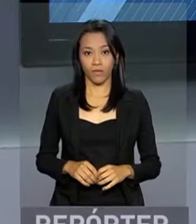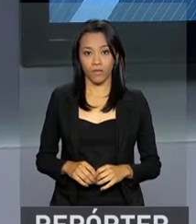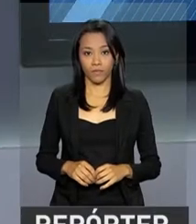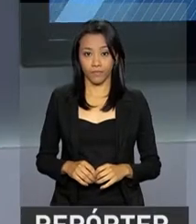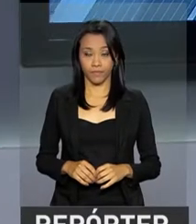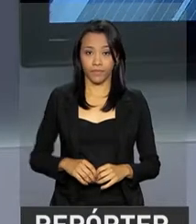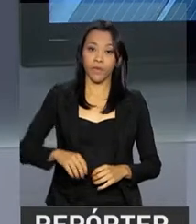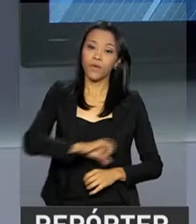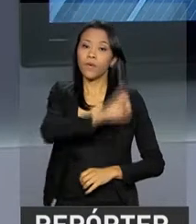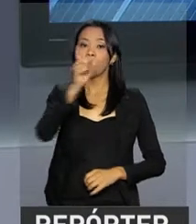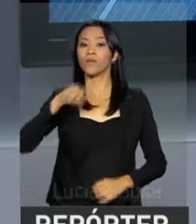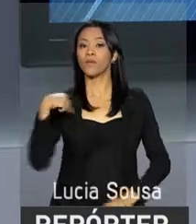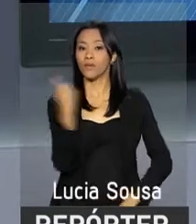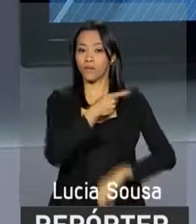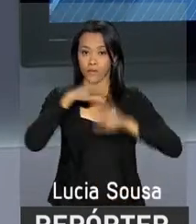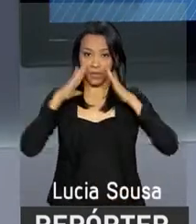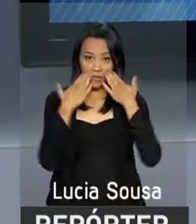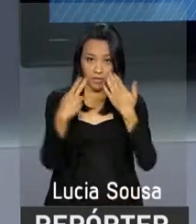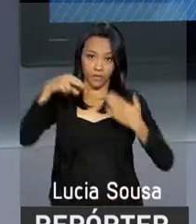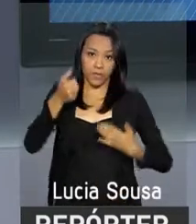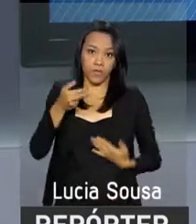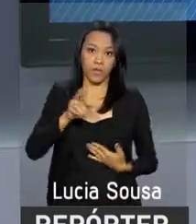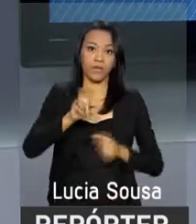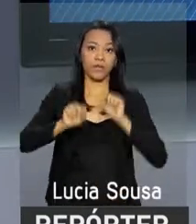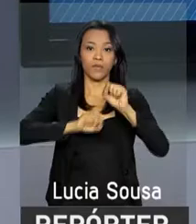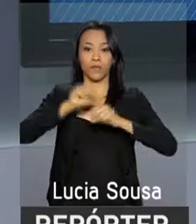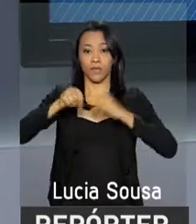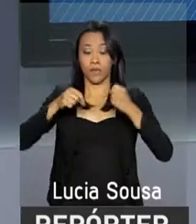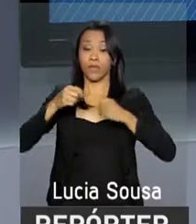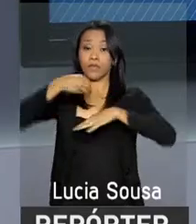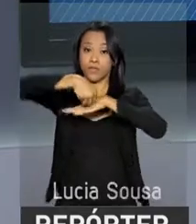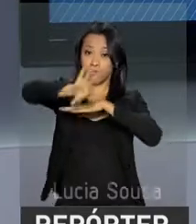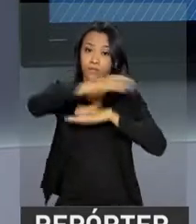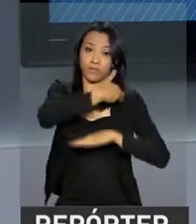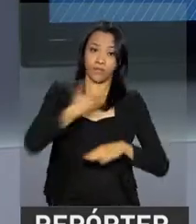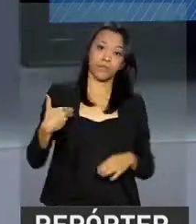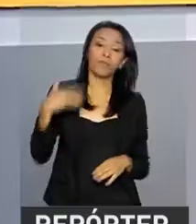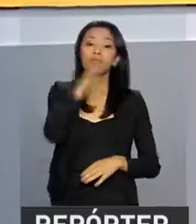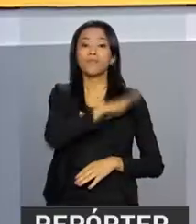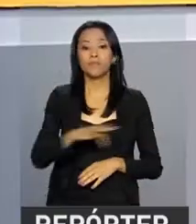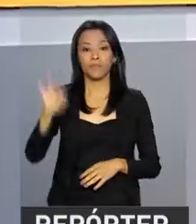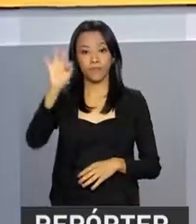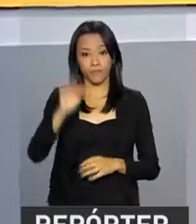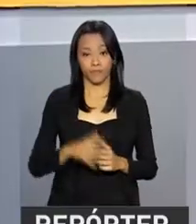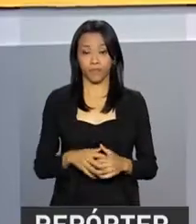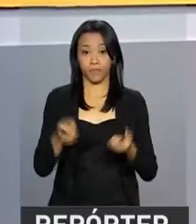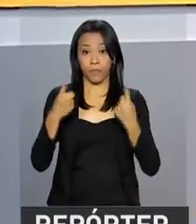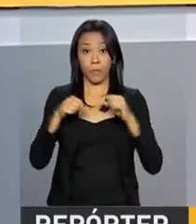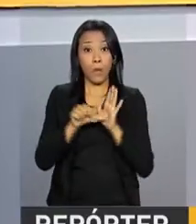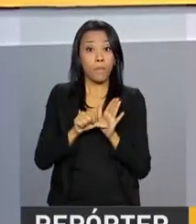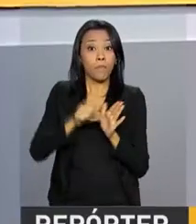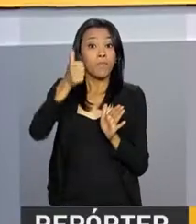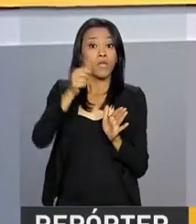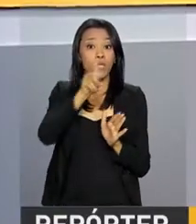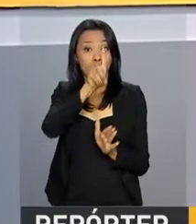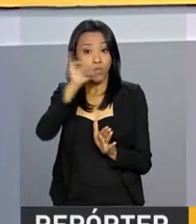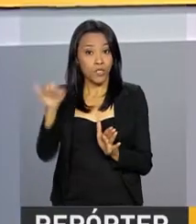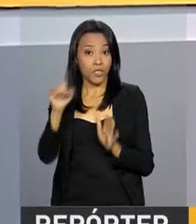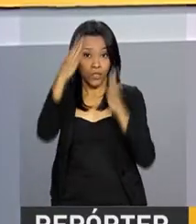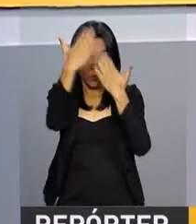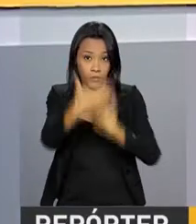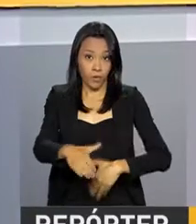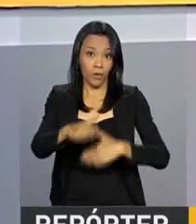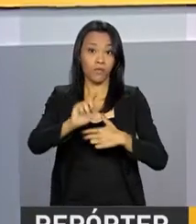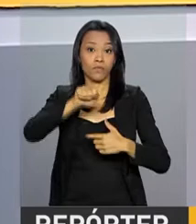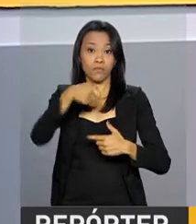lá estamos de volta com o repórter nbr as notícias do governo federal o primeiro dia de provas do exame nacional do